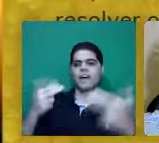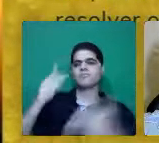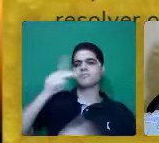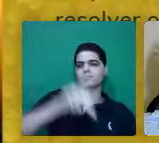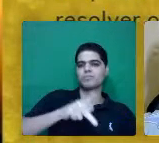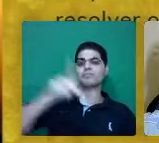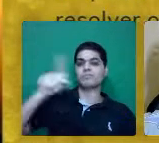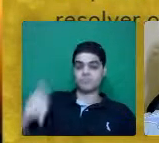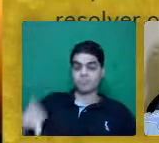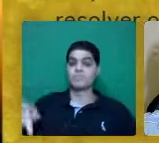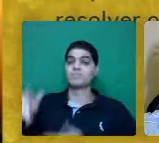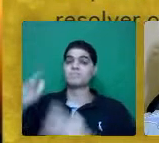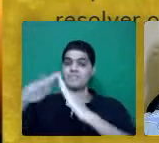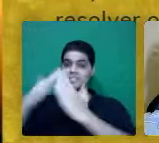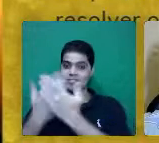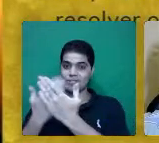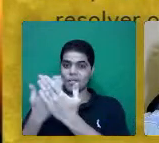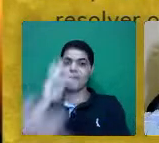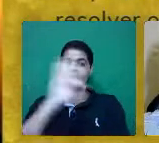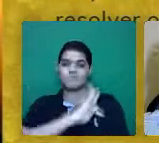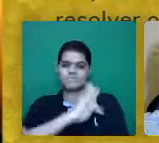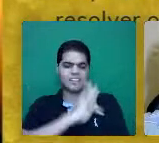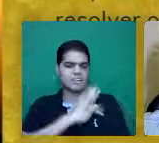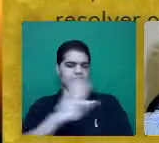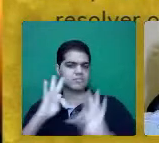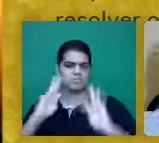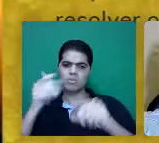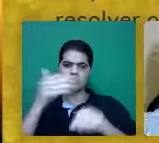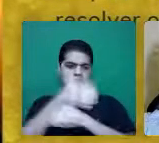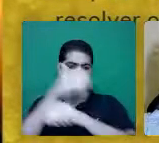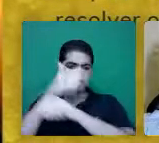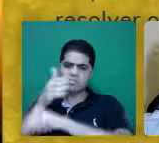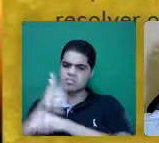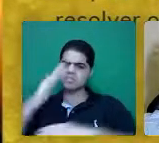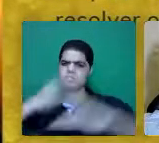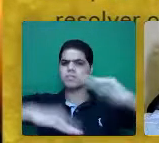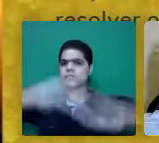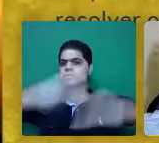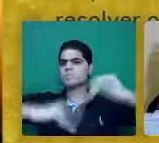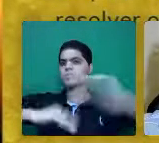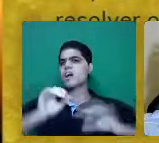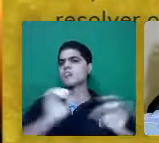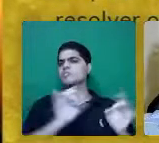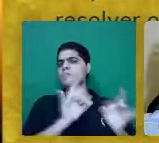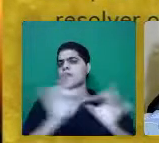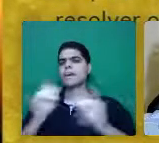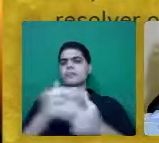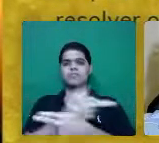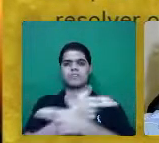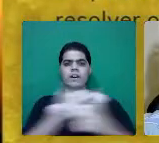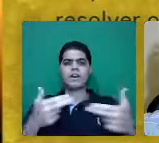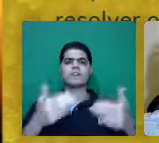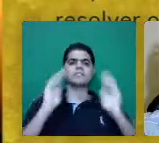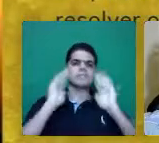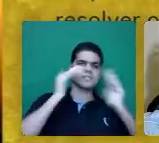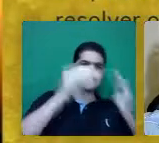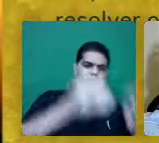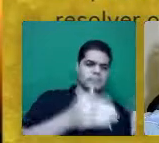escolas técnicas, e a gente também tem profissionais no mercado, tem muita gente especializada, especialista em turismo, especialista